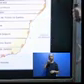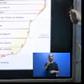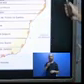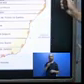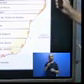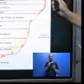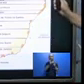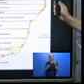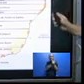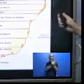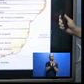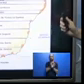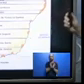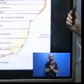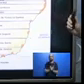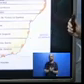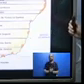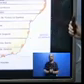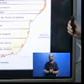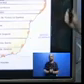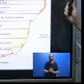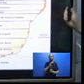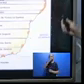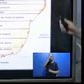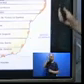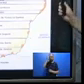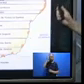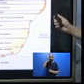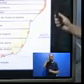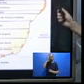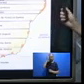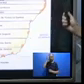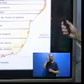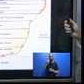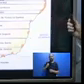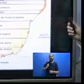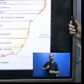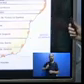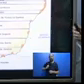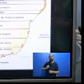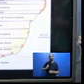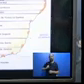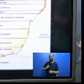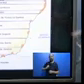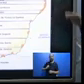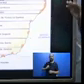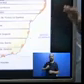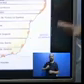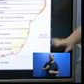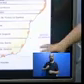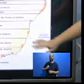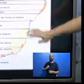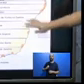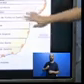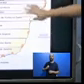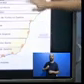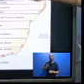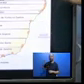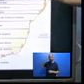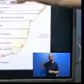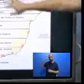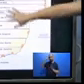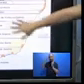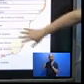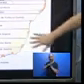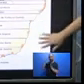já habitavam foram obrigados a viver segundo os costumes e religião de Portugal. Nós vamos entrar agora no